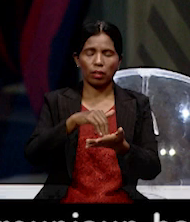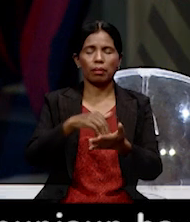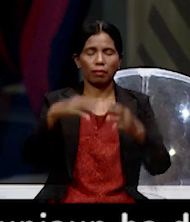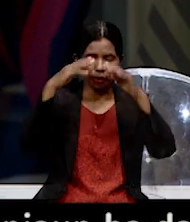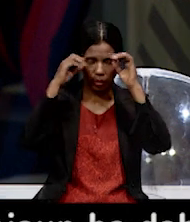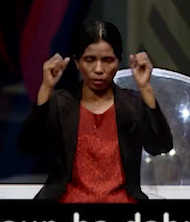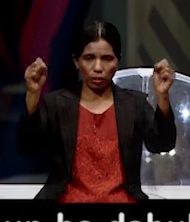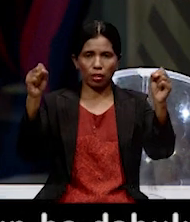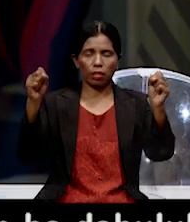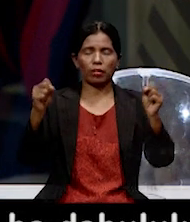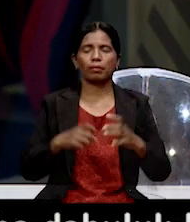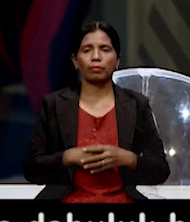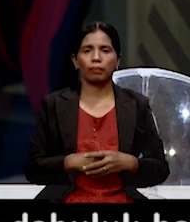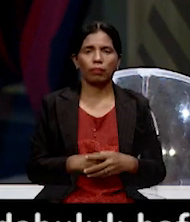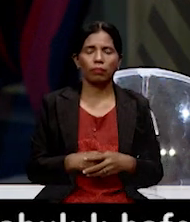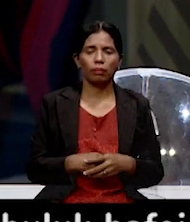Republika.